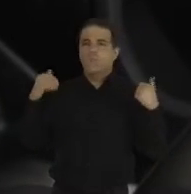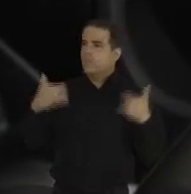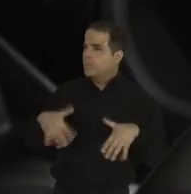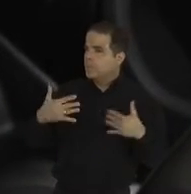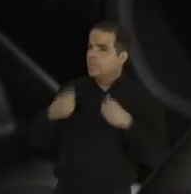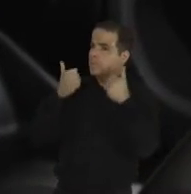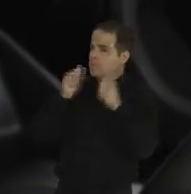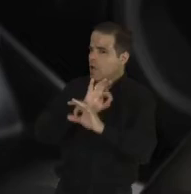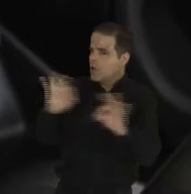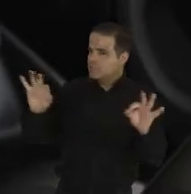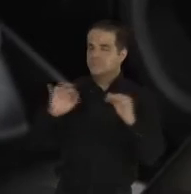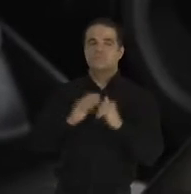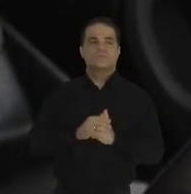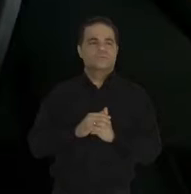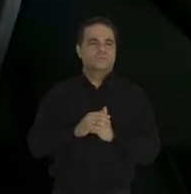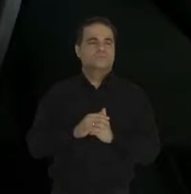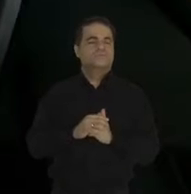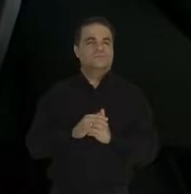é